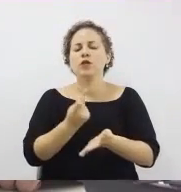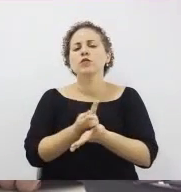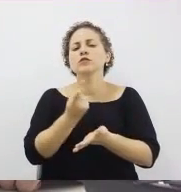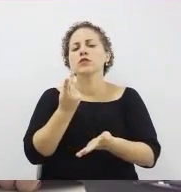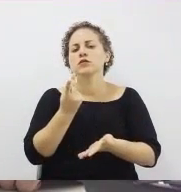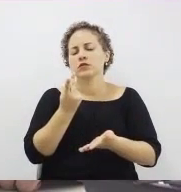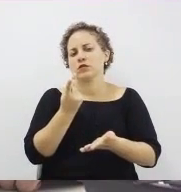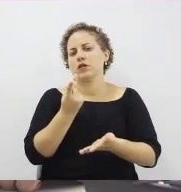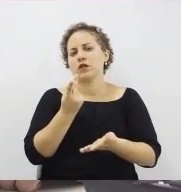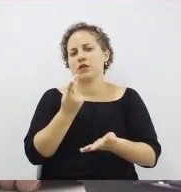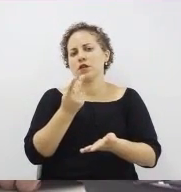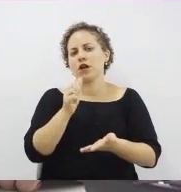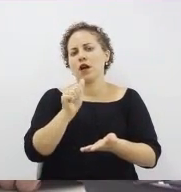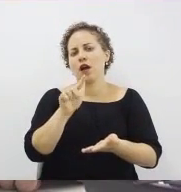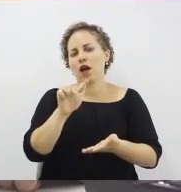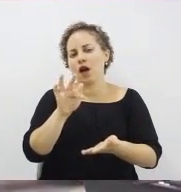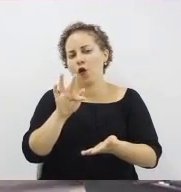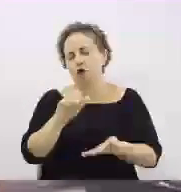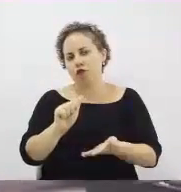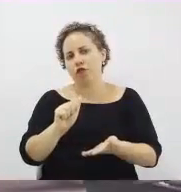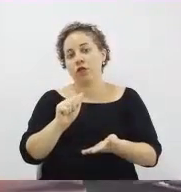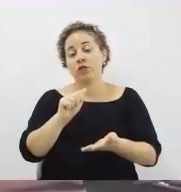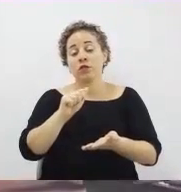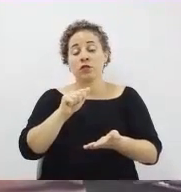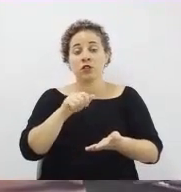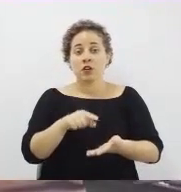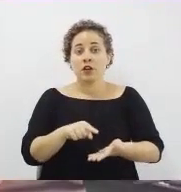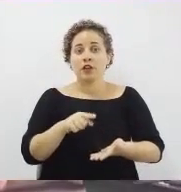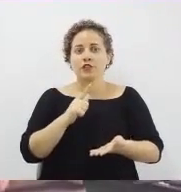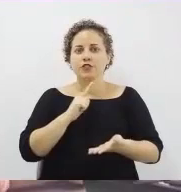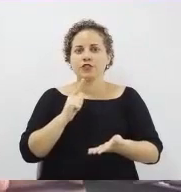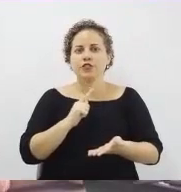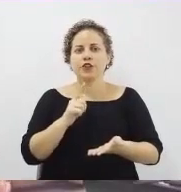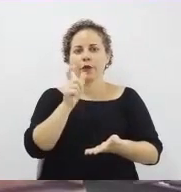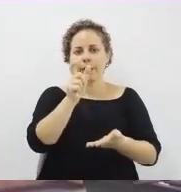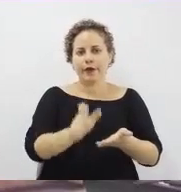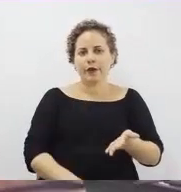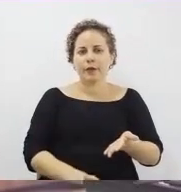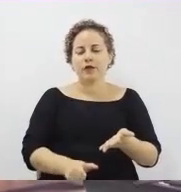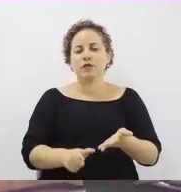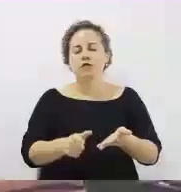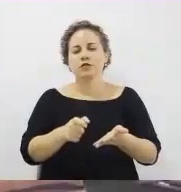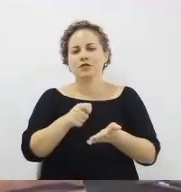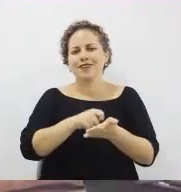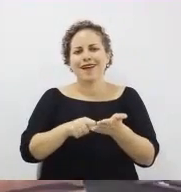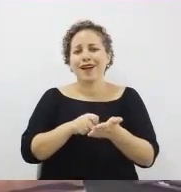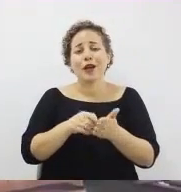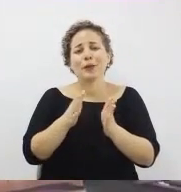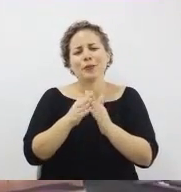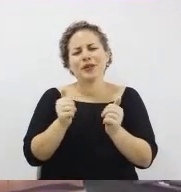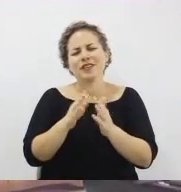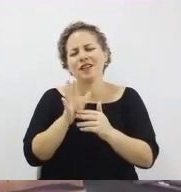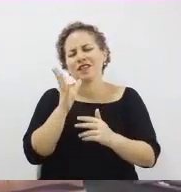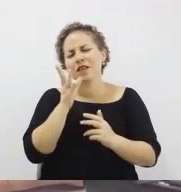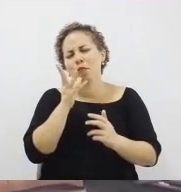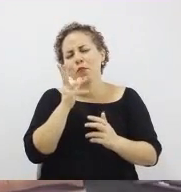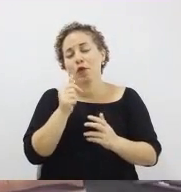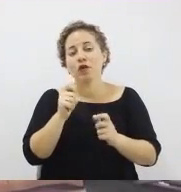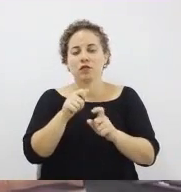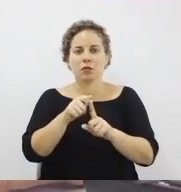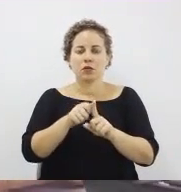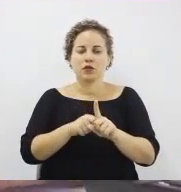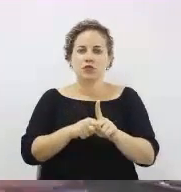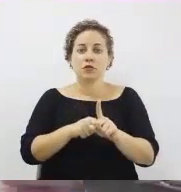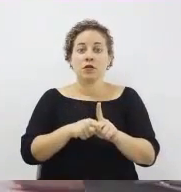empresa Alfa, conforme o exemplo que vocês viram? Eles tinham grandes clientes que colocavam pedidos muito tarde, dentro do mês.